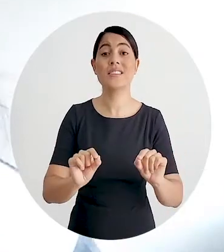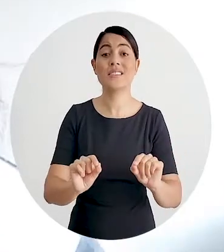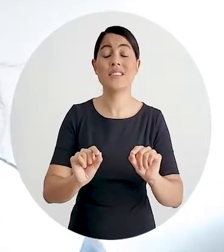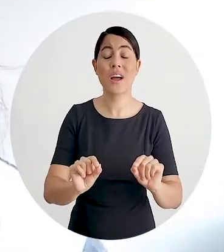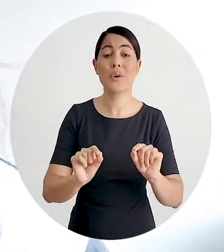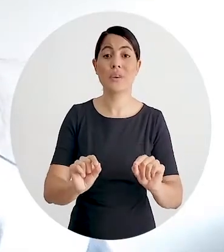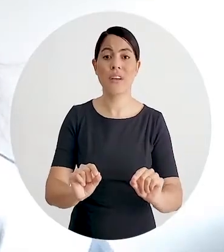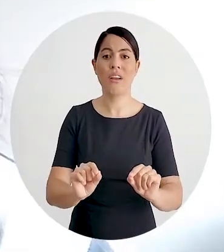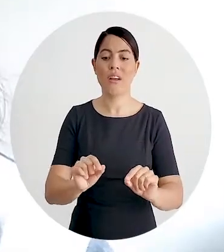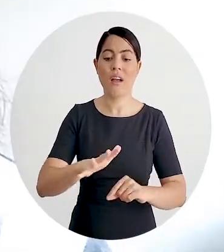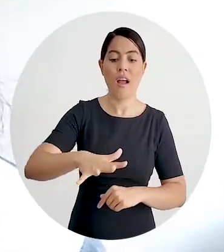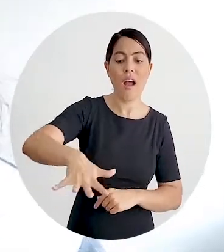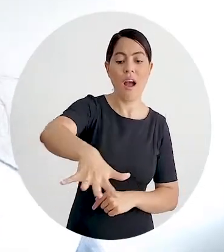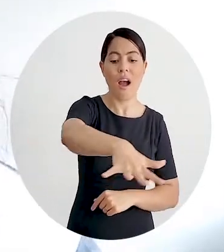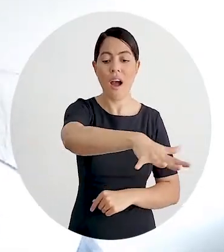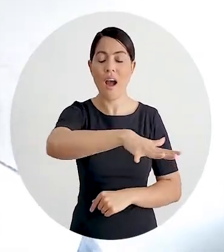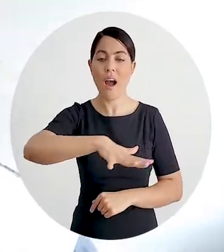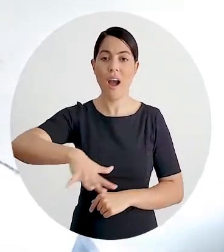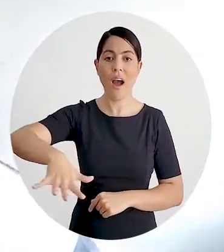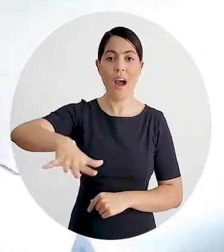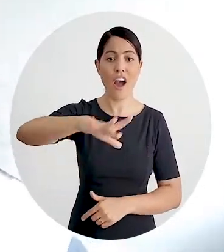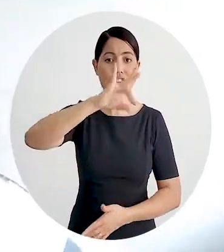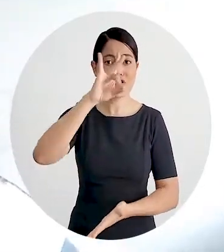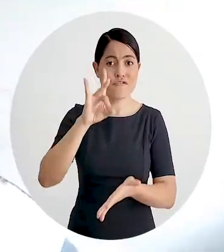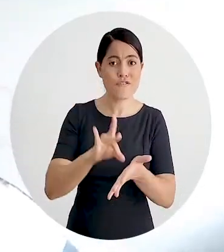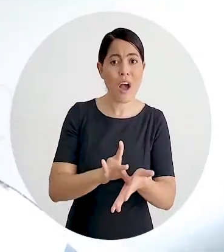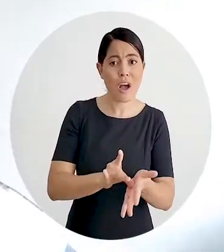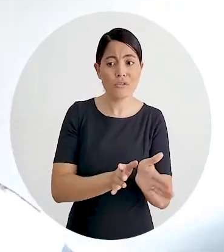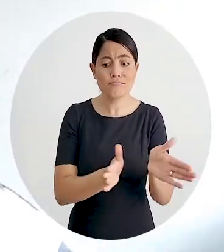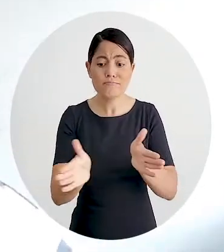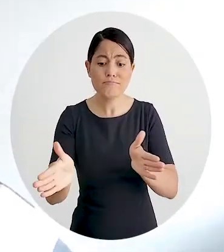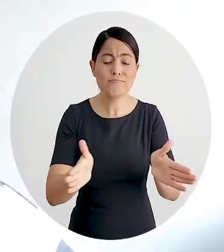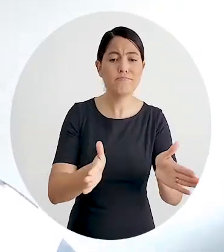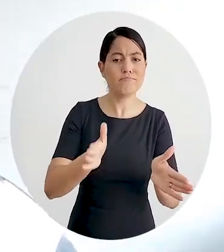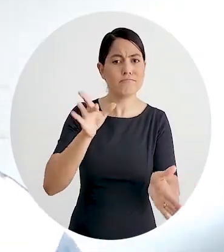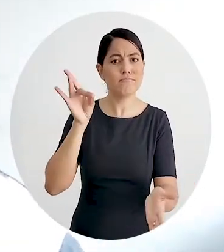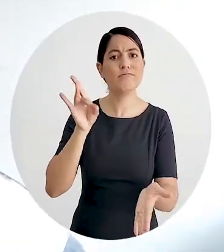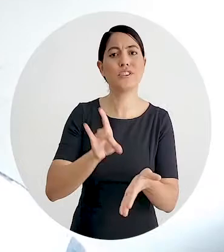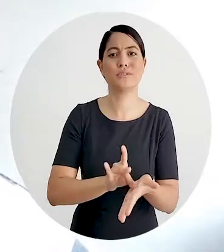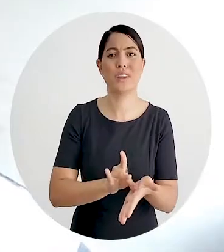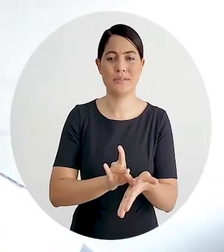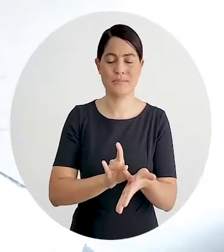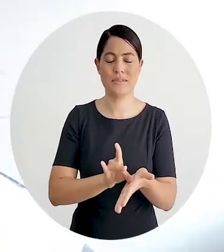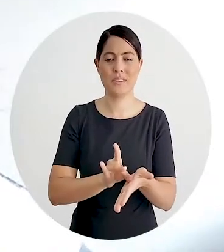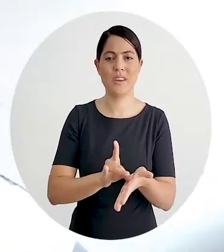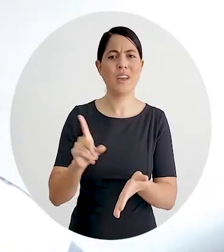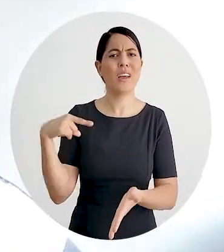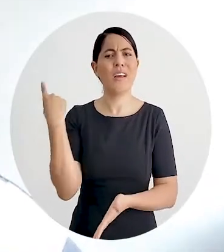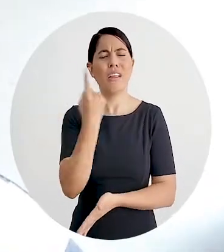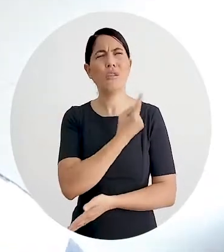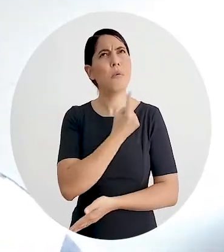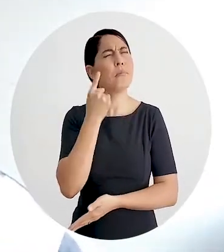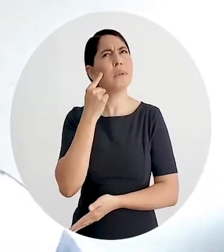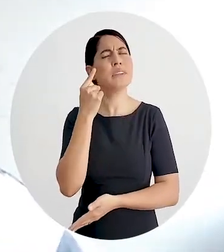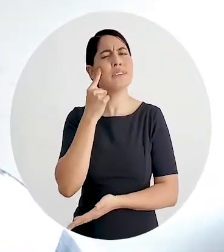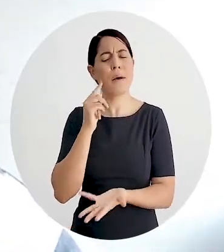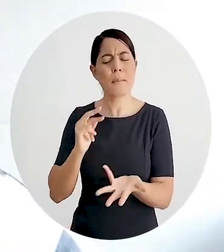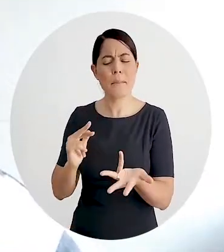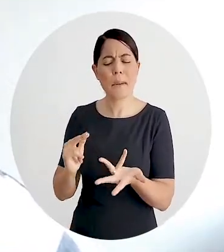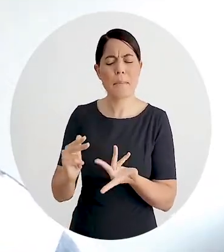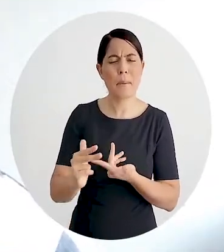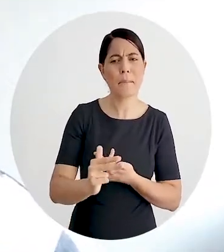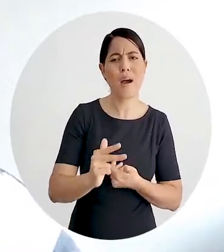também, muitas vezes, de um espaço físico acessível, né? Porque se a gente for pensar na diversidade